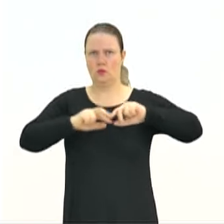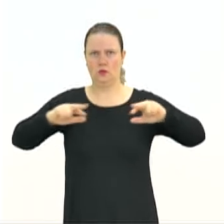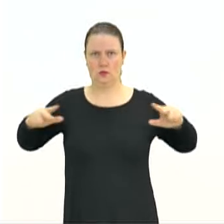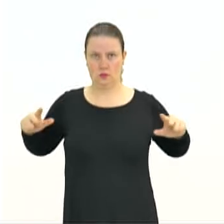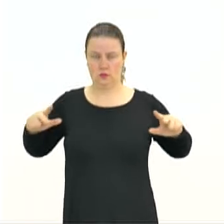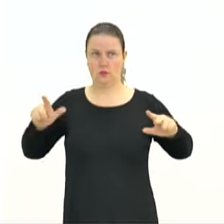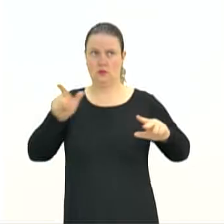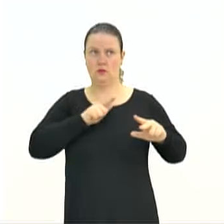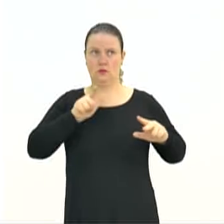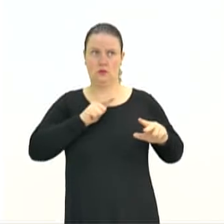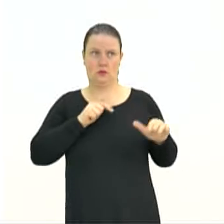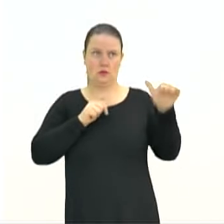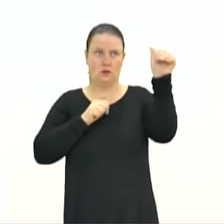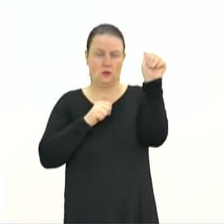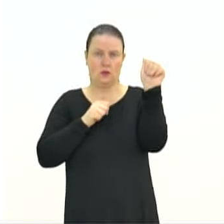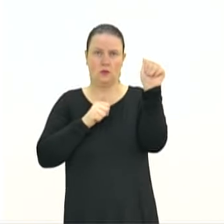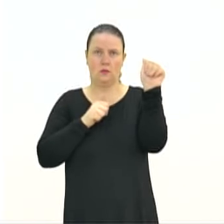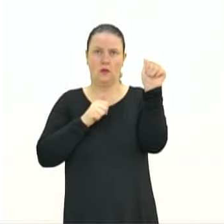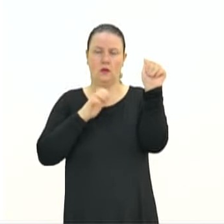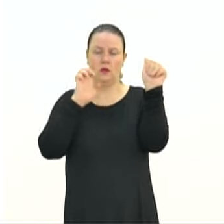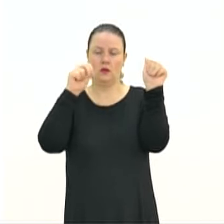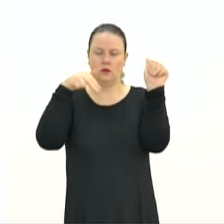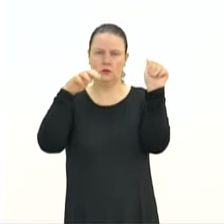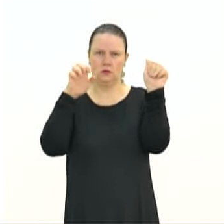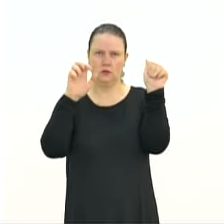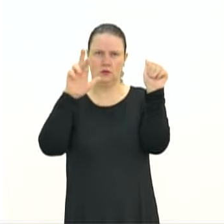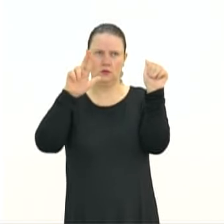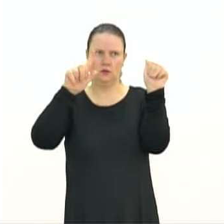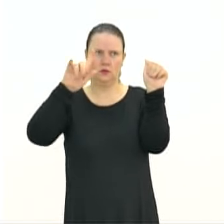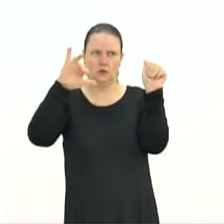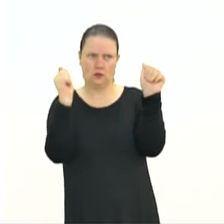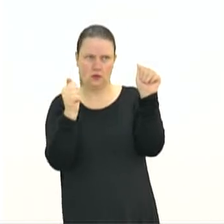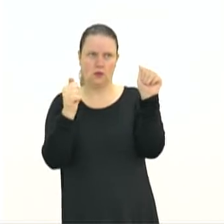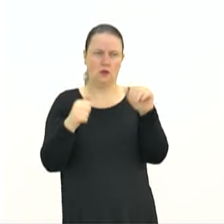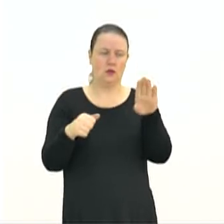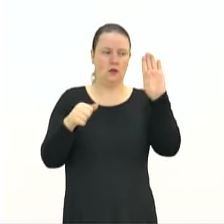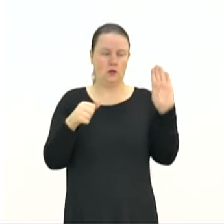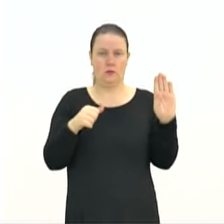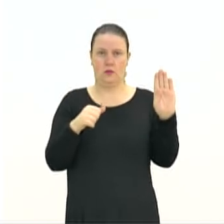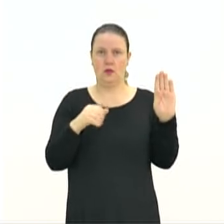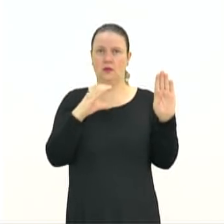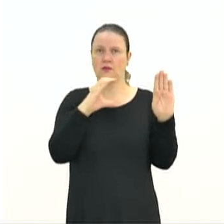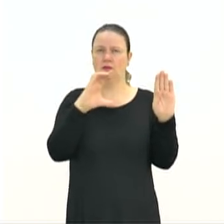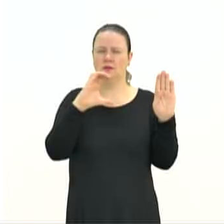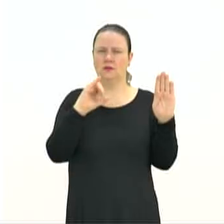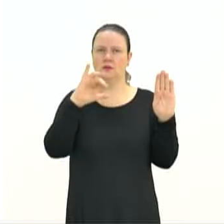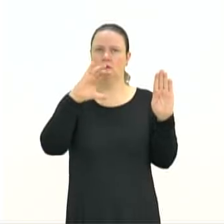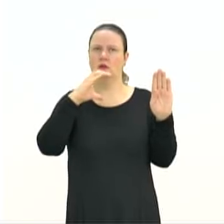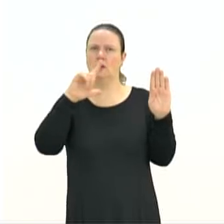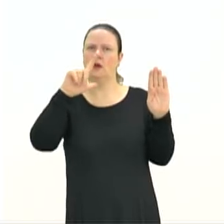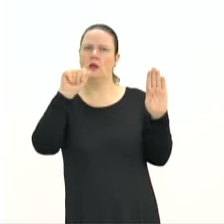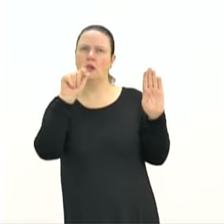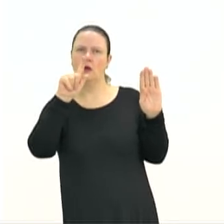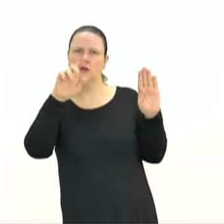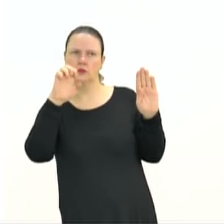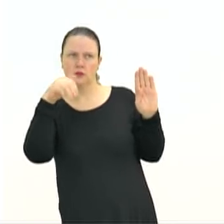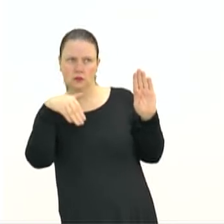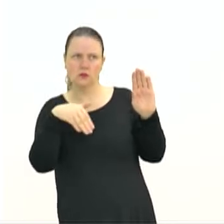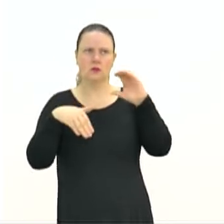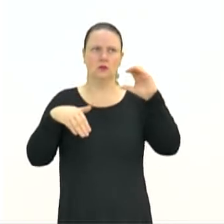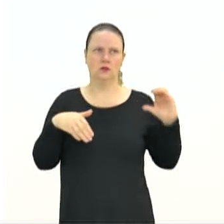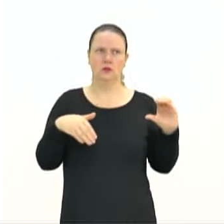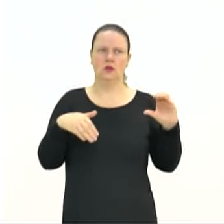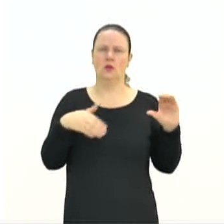Eles têm função de produção de energia, função de ciclagem de energia, Função de produção de nutrientes ou